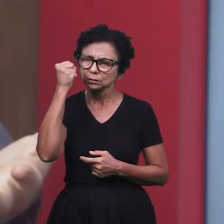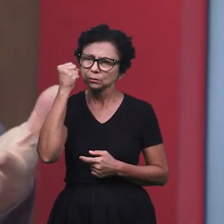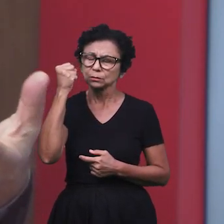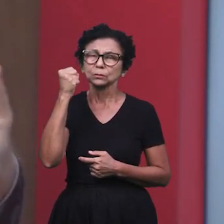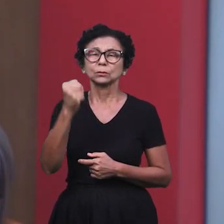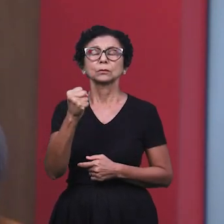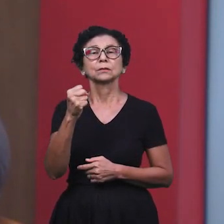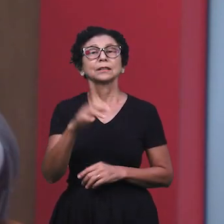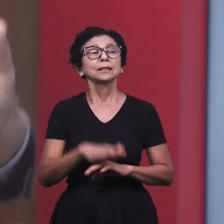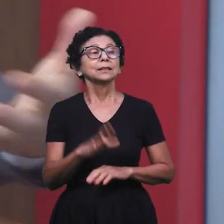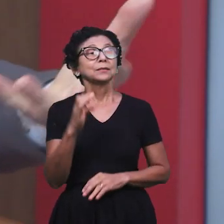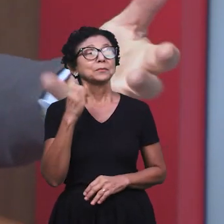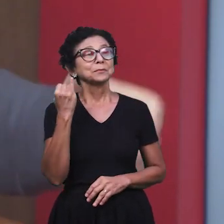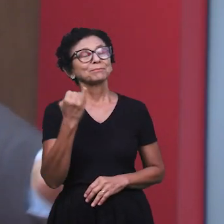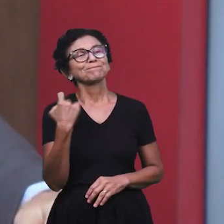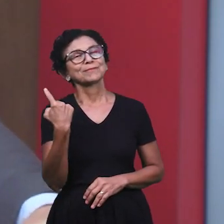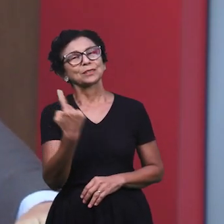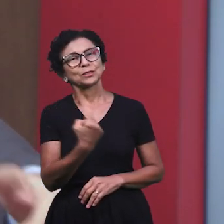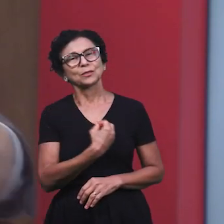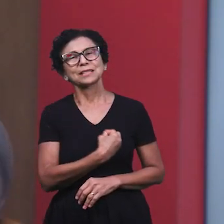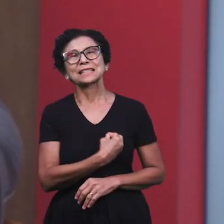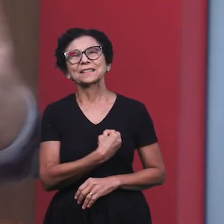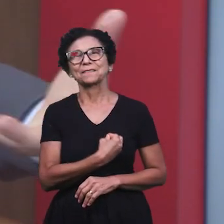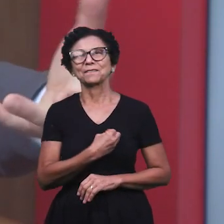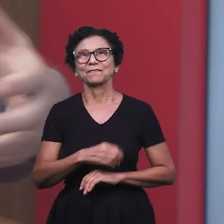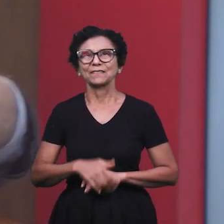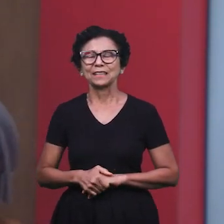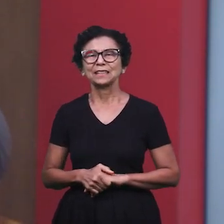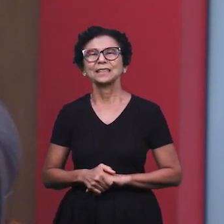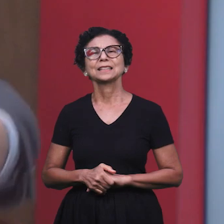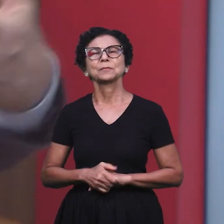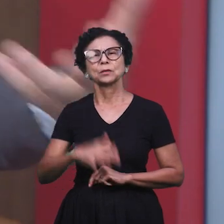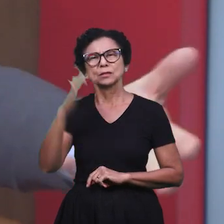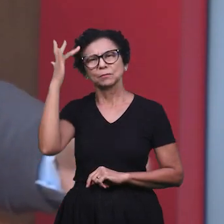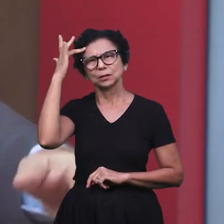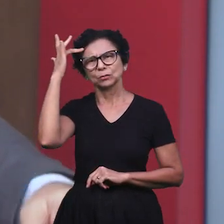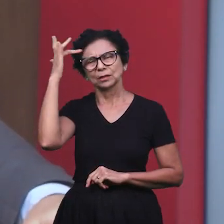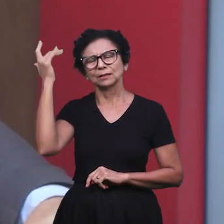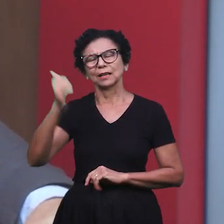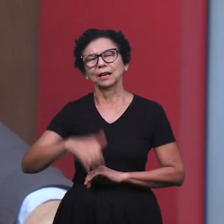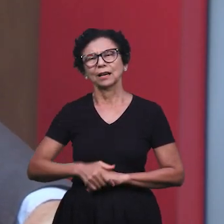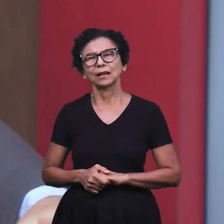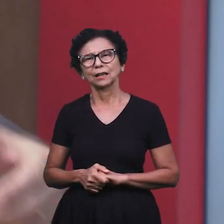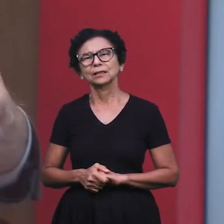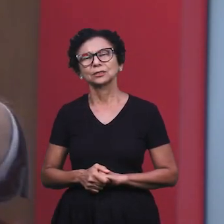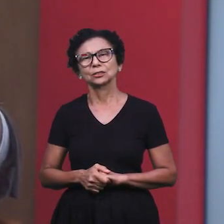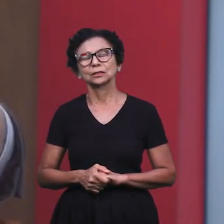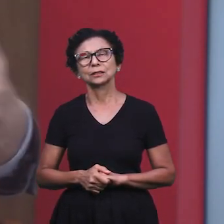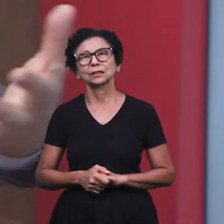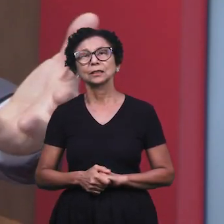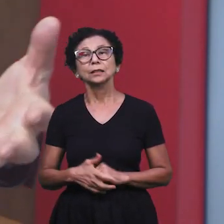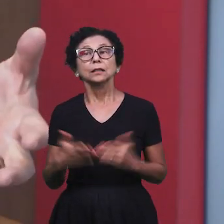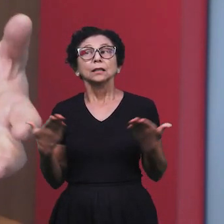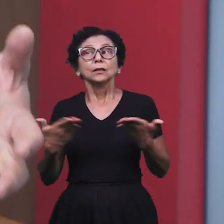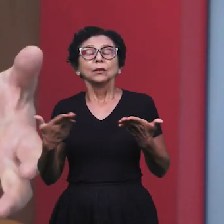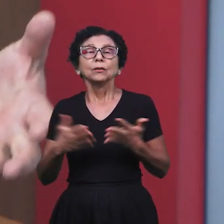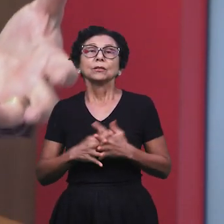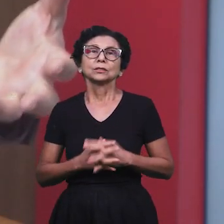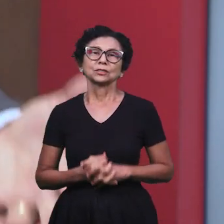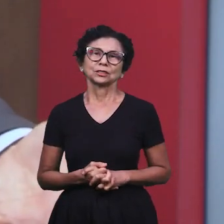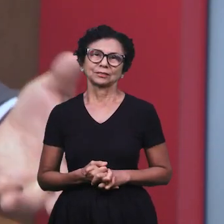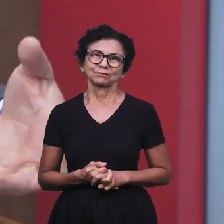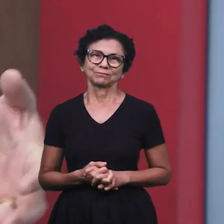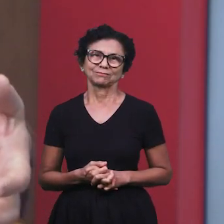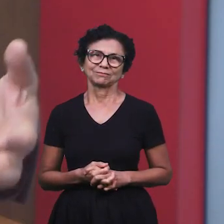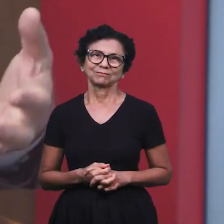muito importante para a gente, para a nossa vida, para o nosso crescimento, para o nosso desenvolvimento. E hoje muitas das coisas são colocadas